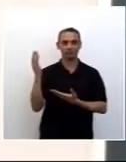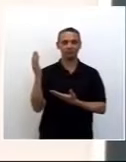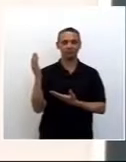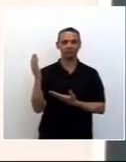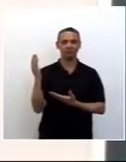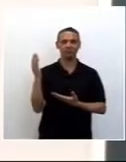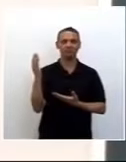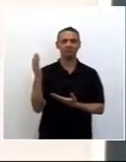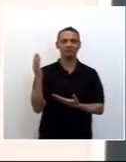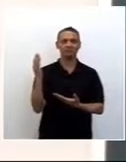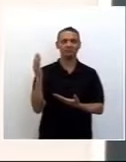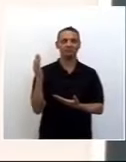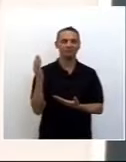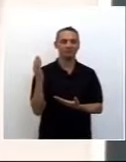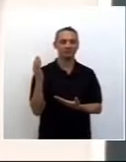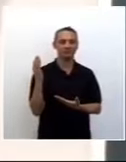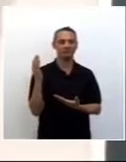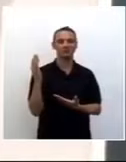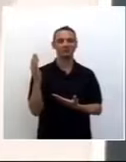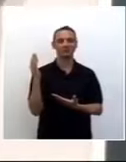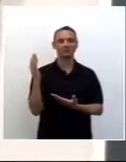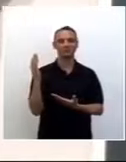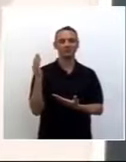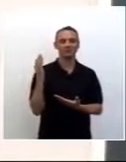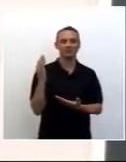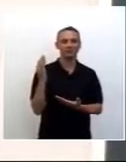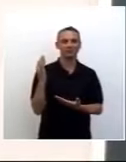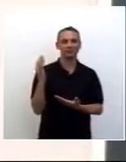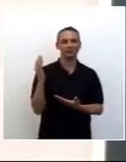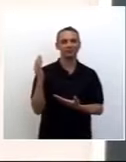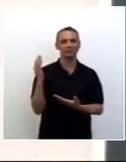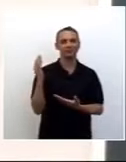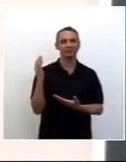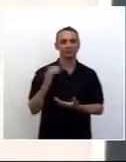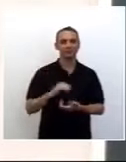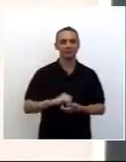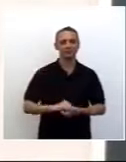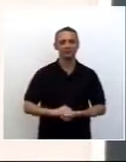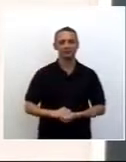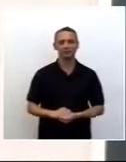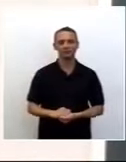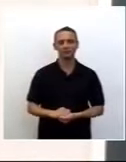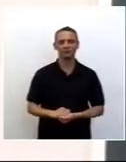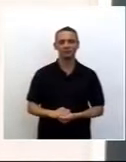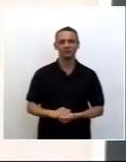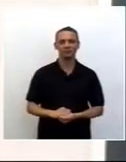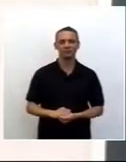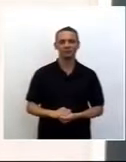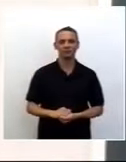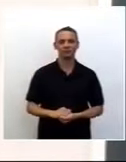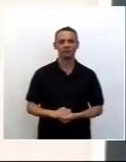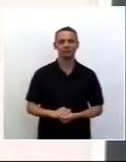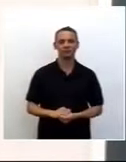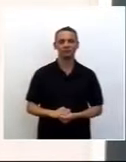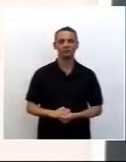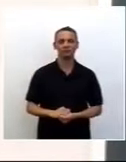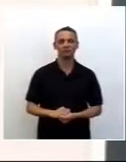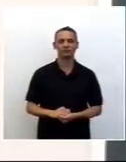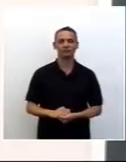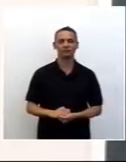com o E aí a of